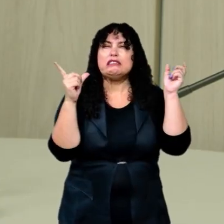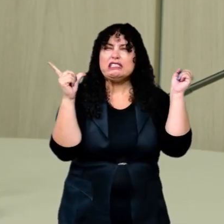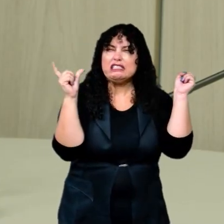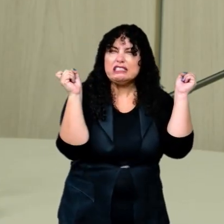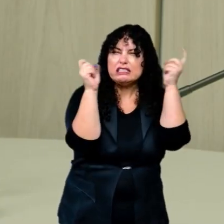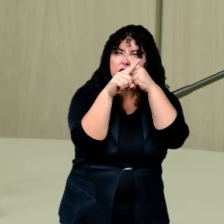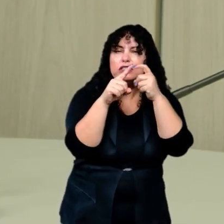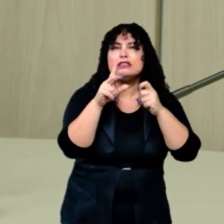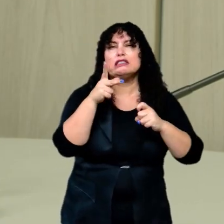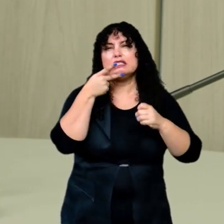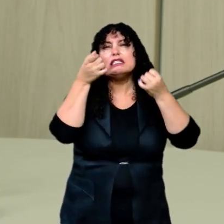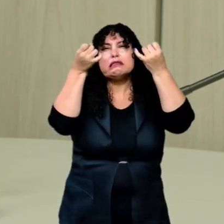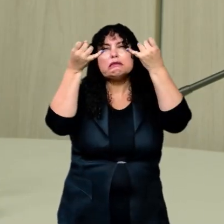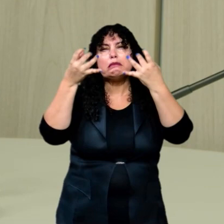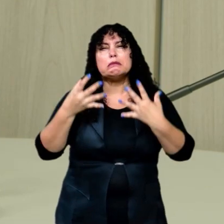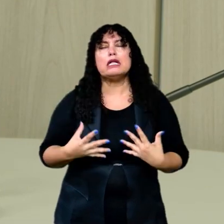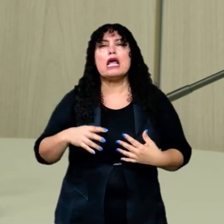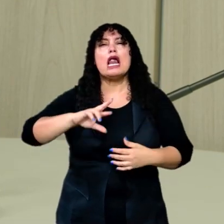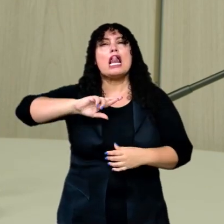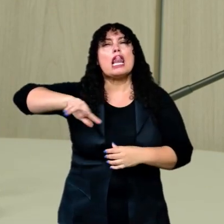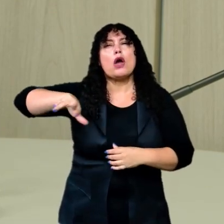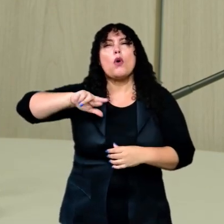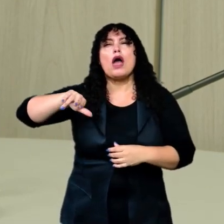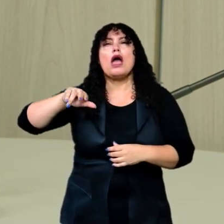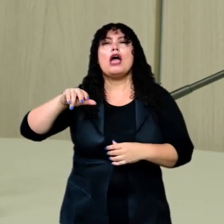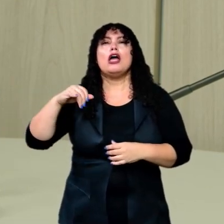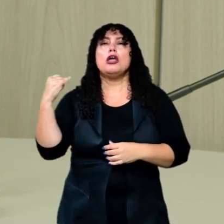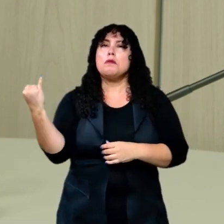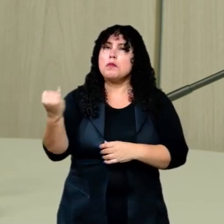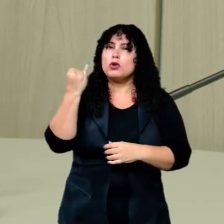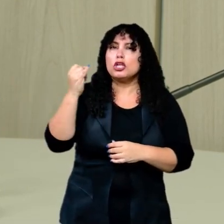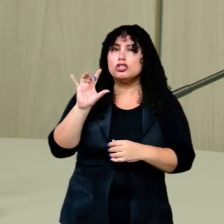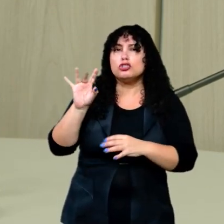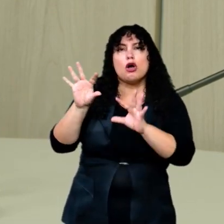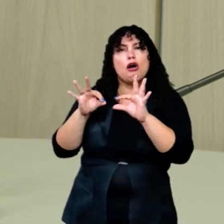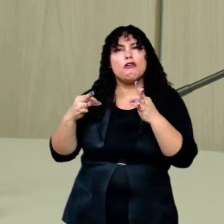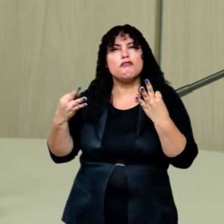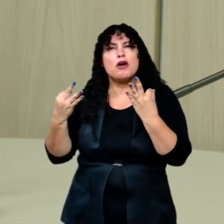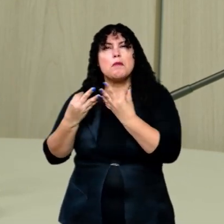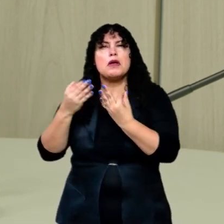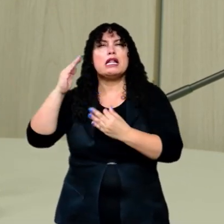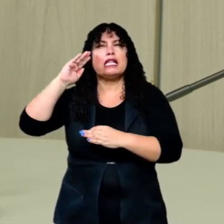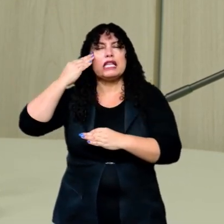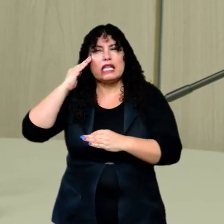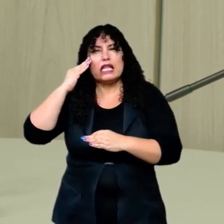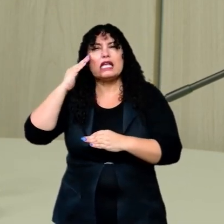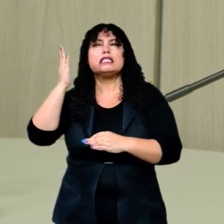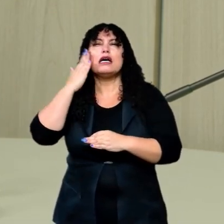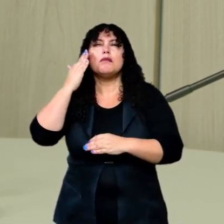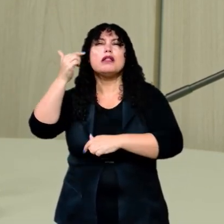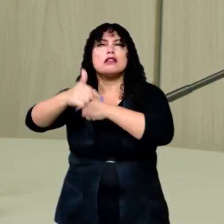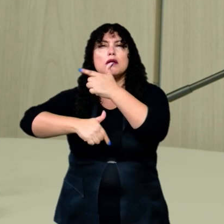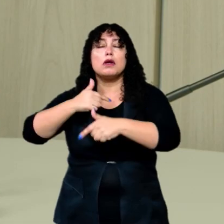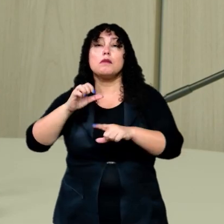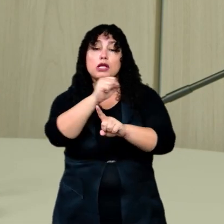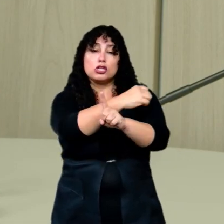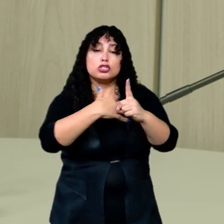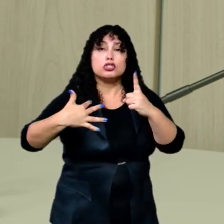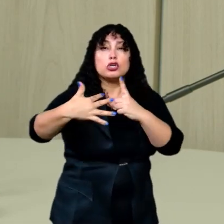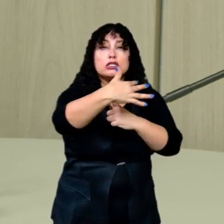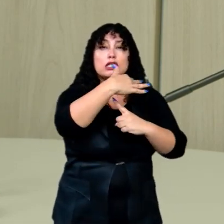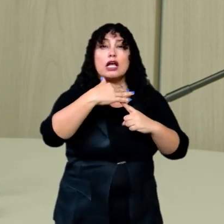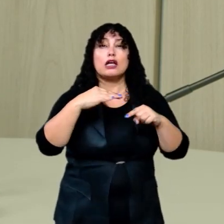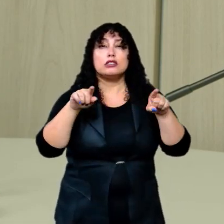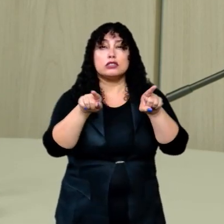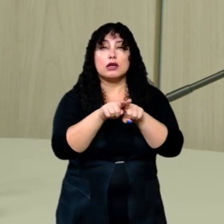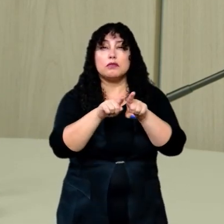Eu acho que não é de importância só a família, né? De entender e de saber lidar, mas a sociedade como um todo, né?